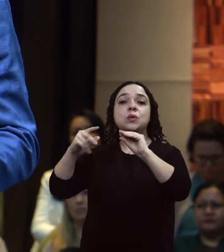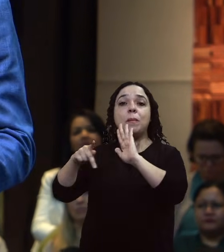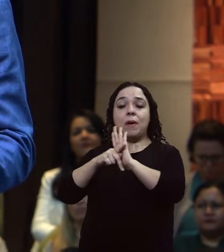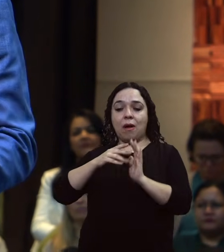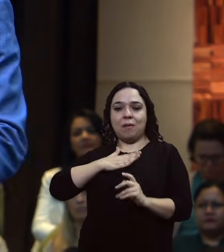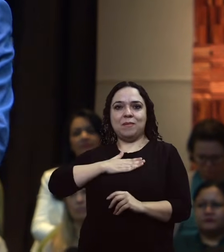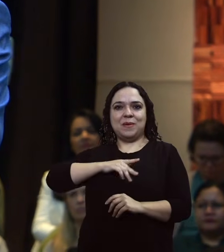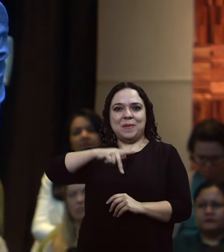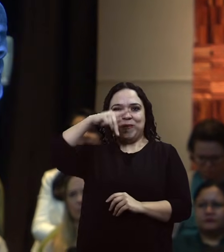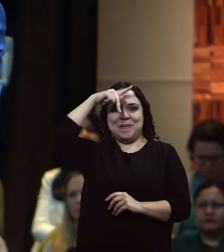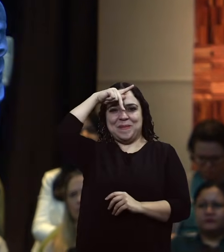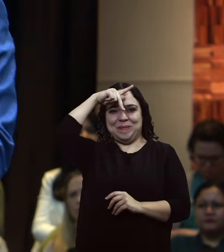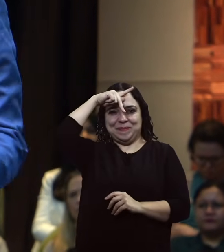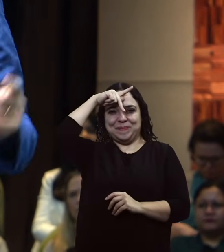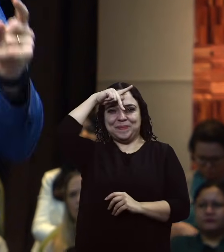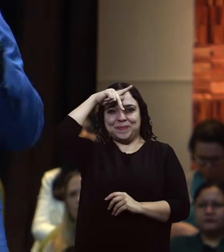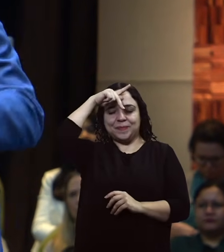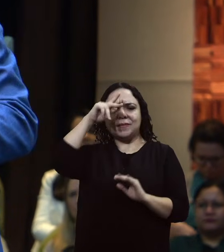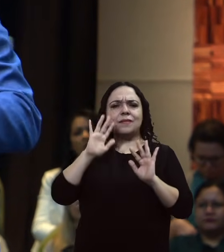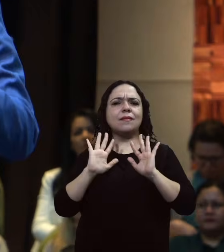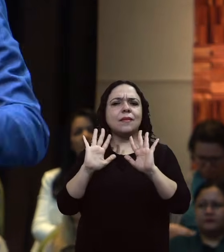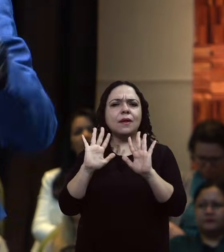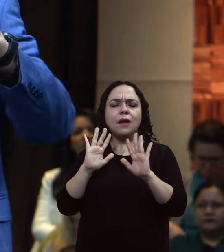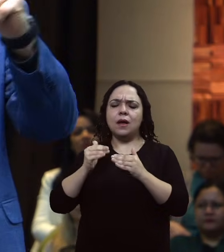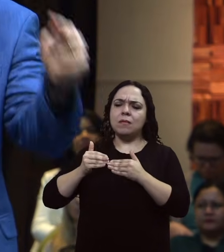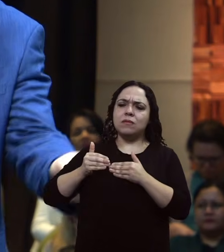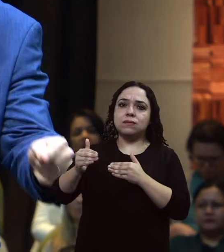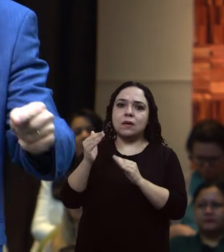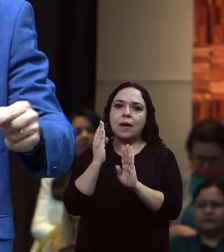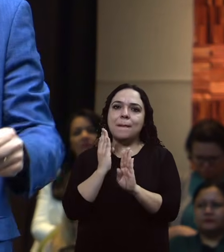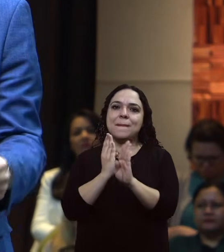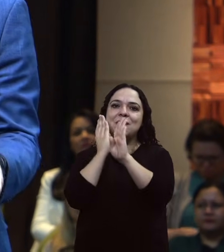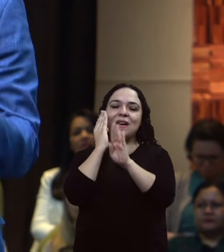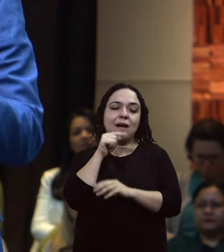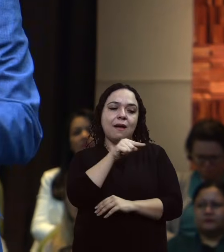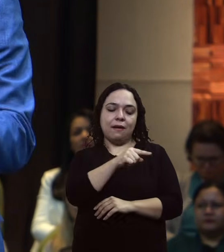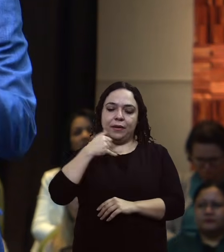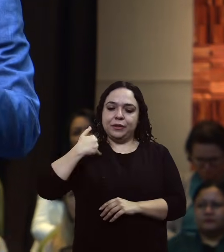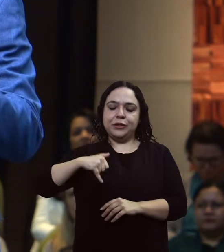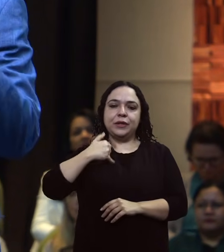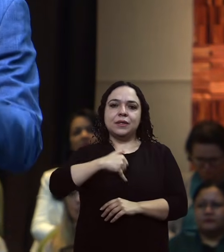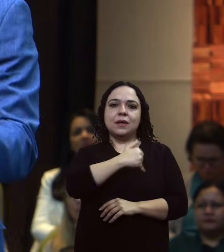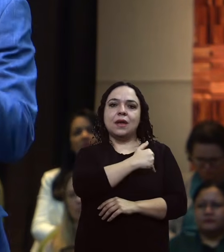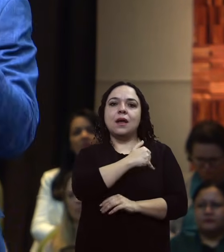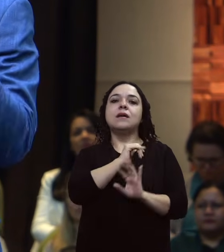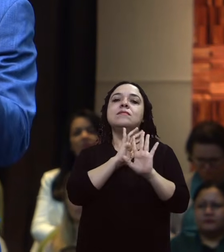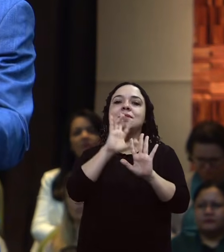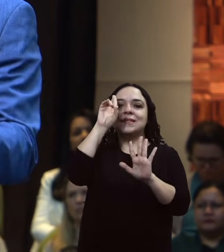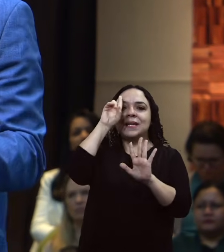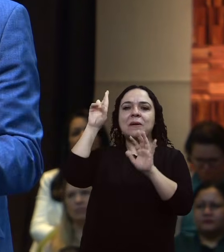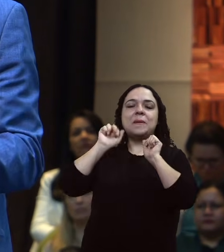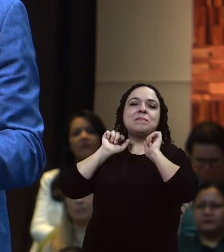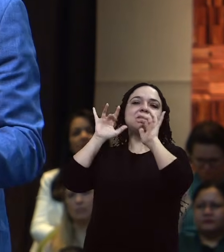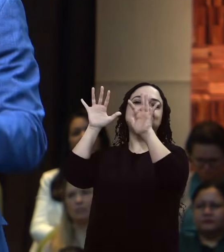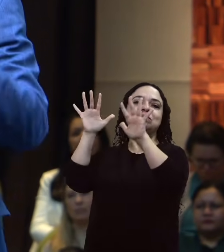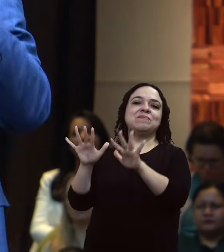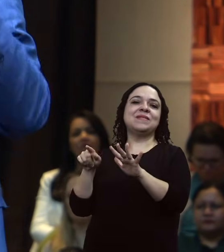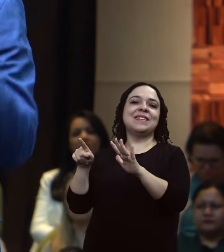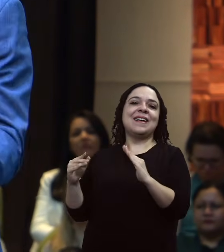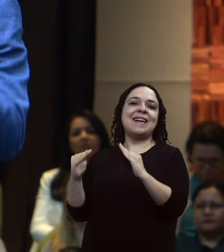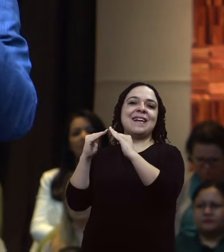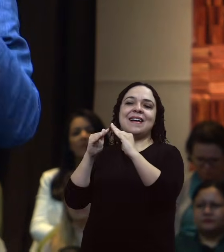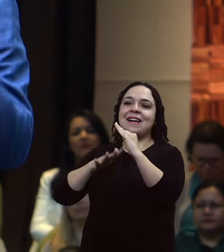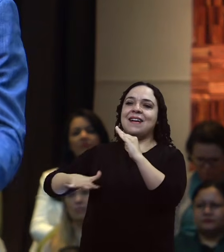era seu. Dali em diante, por causa de José, o Senhor abençoou o lar do egípcio e